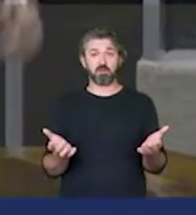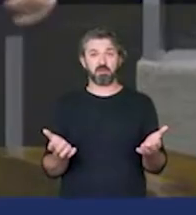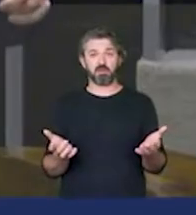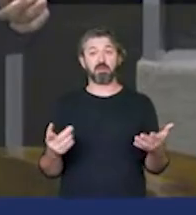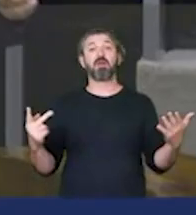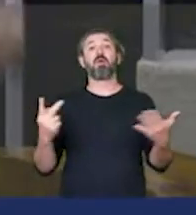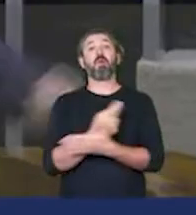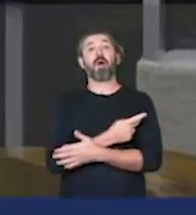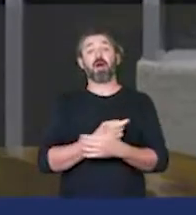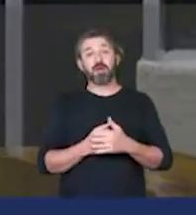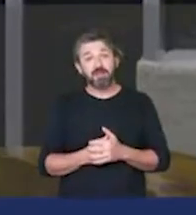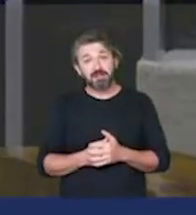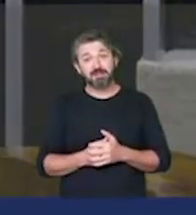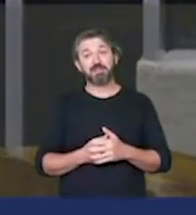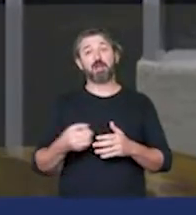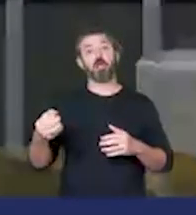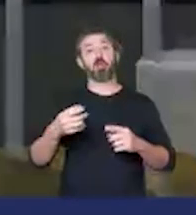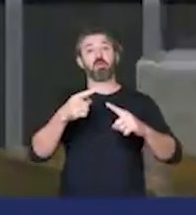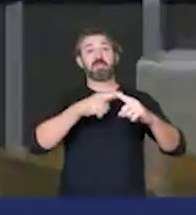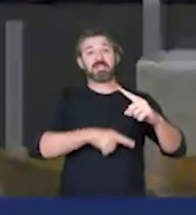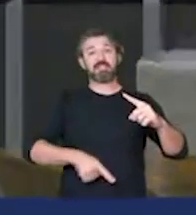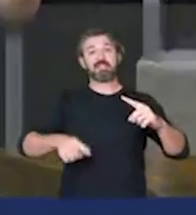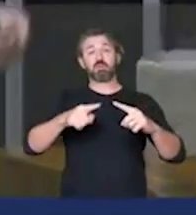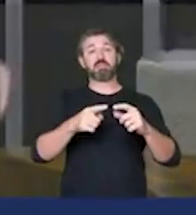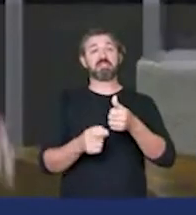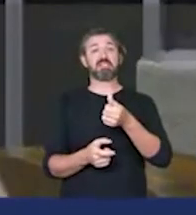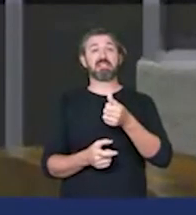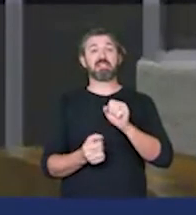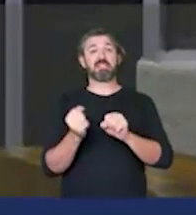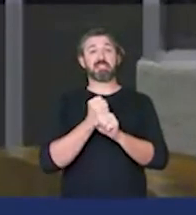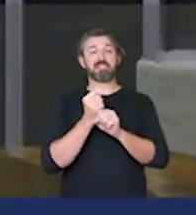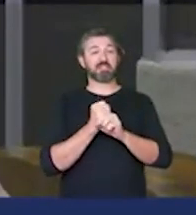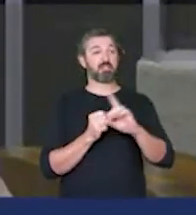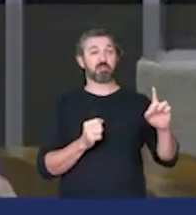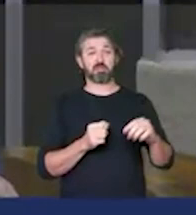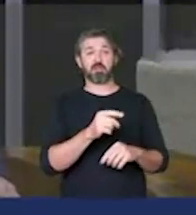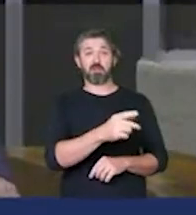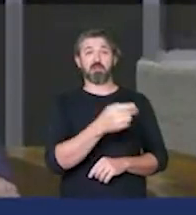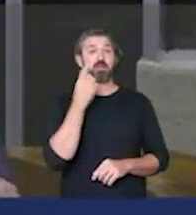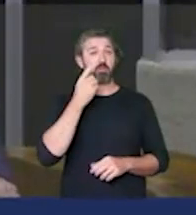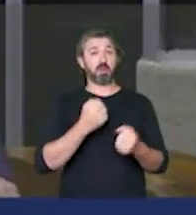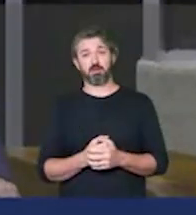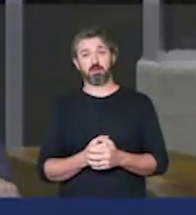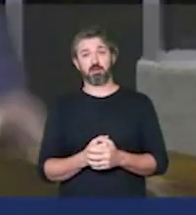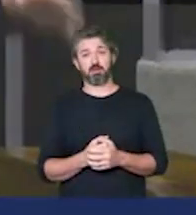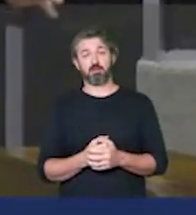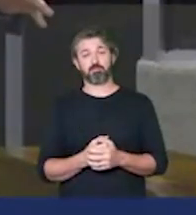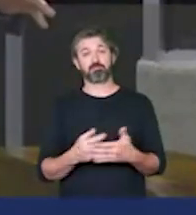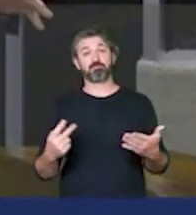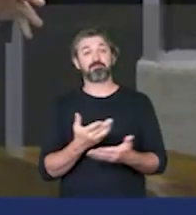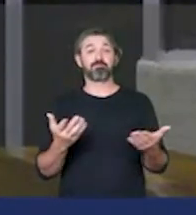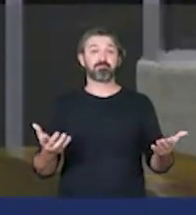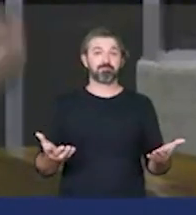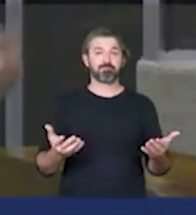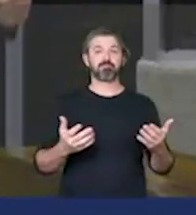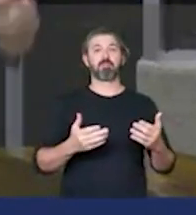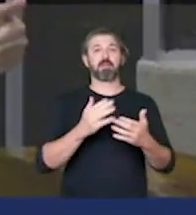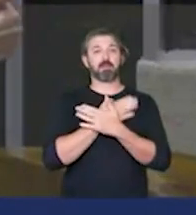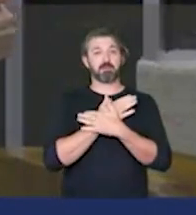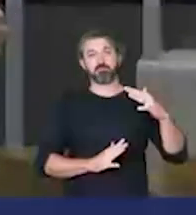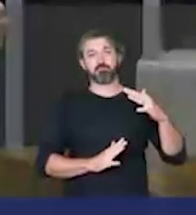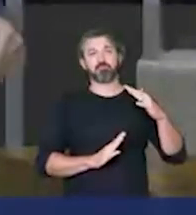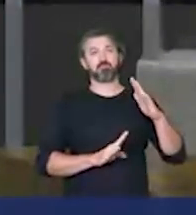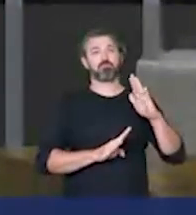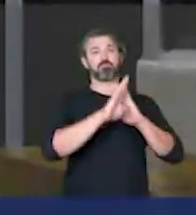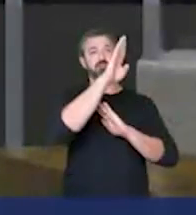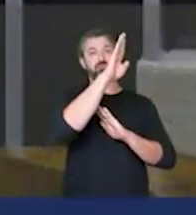E o que aconteceu nesse novo ciclo de 6 anos das direitas que o deputado Kim apoia? Aconteceu que aumentou o